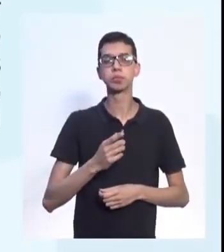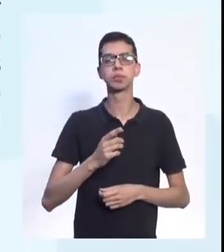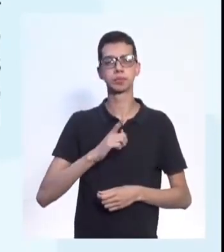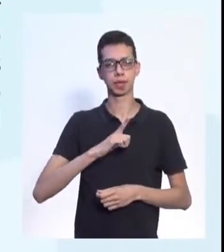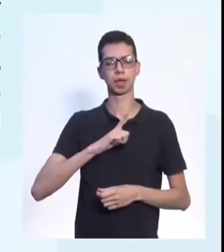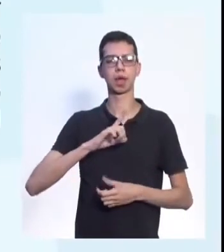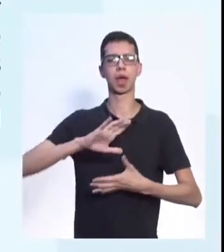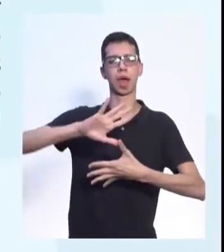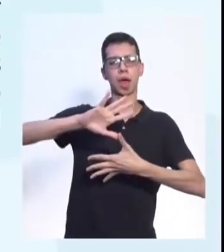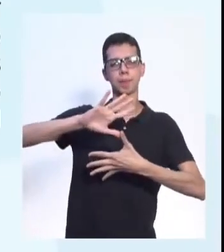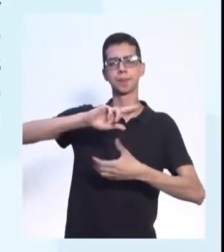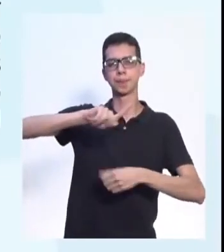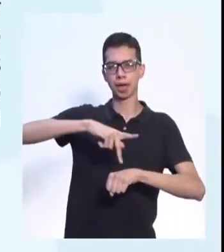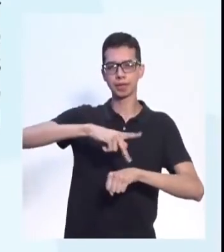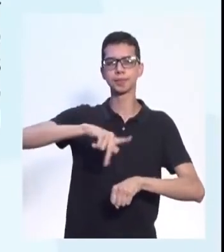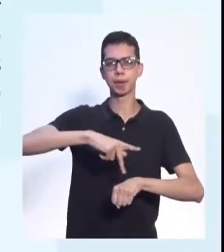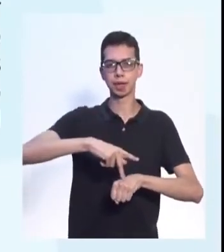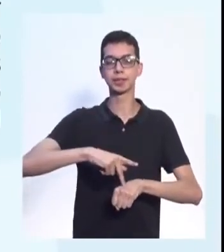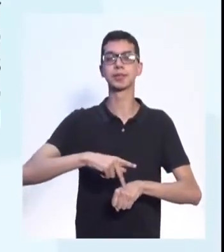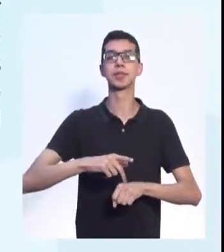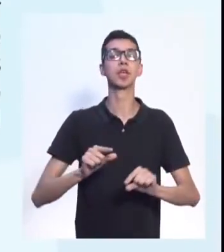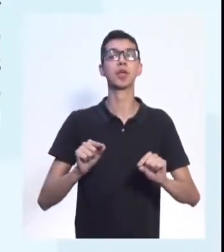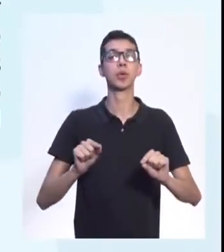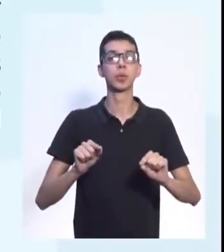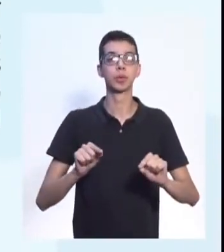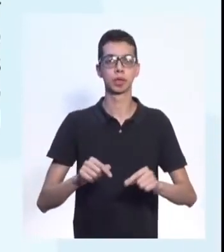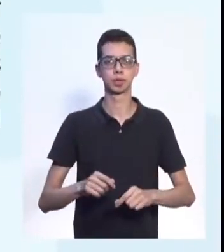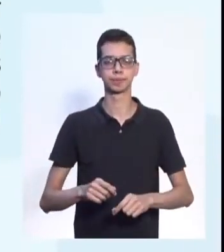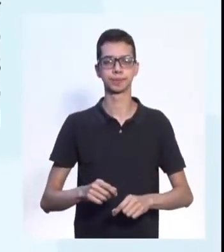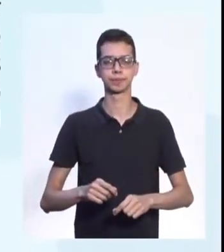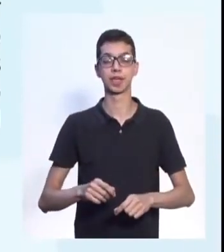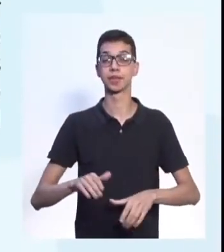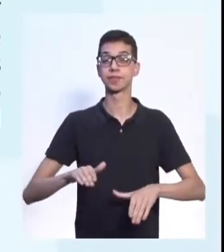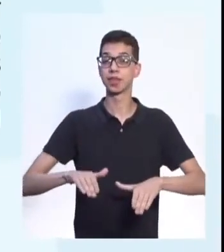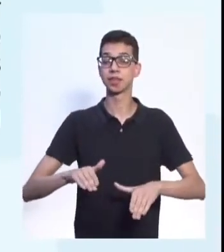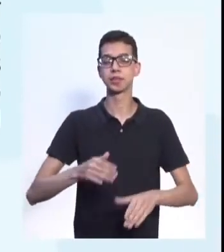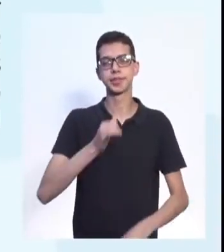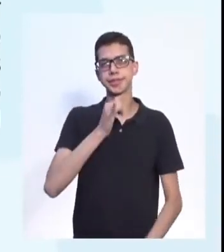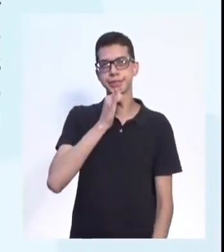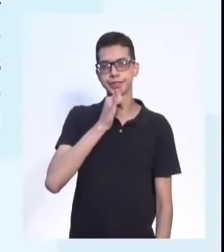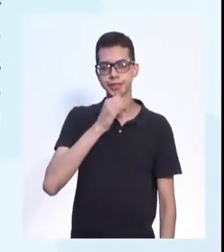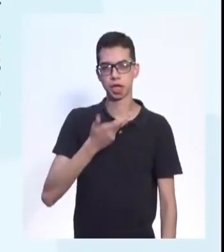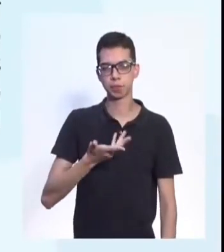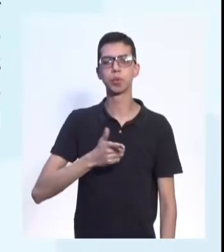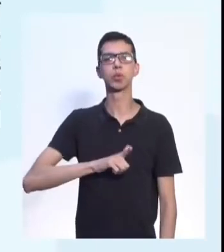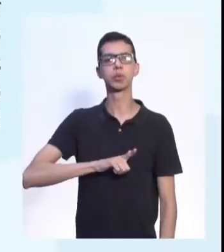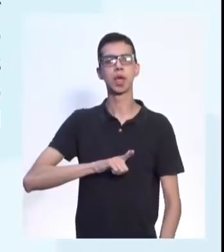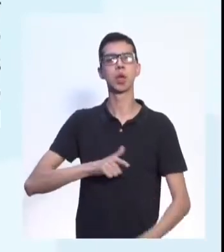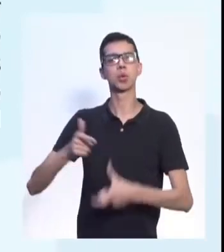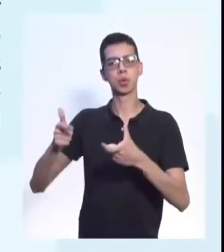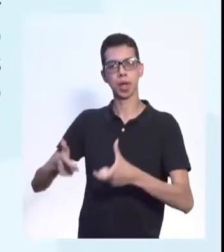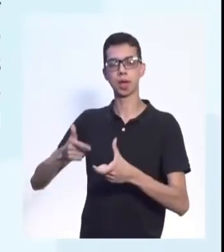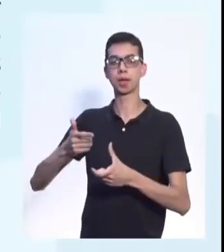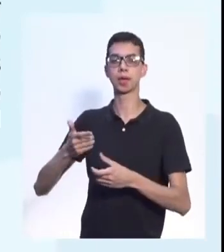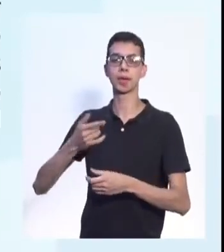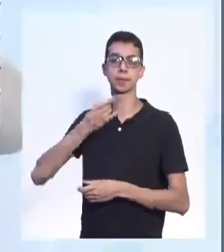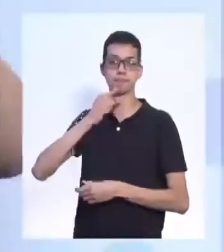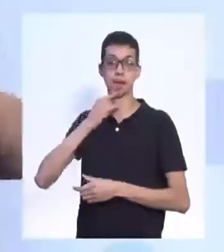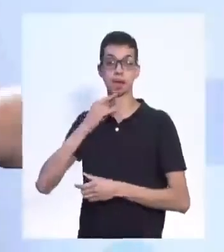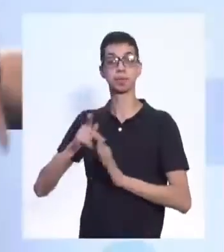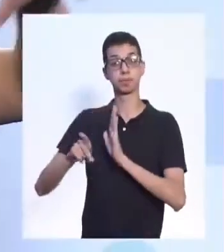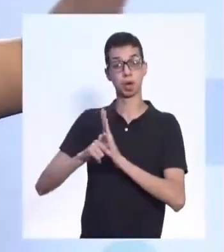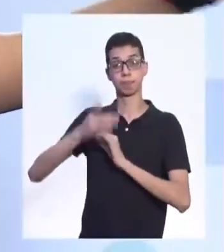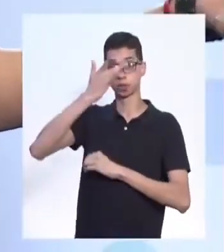Luther King, né? Que existia uma segregação racial de tipo, existiam bares para negros e para brancos, existia